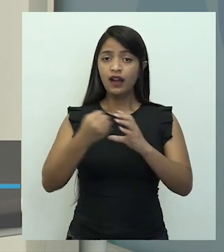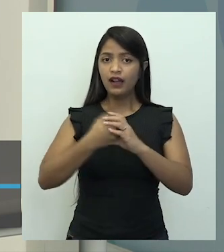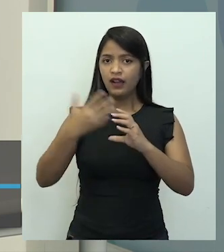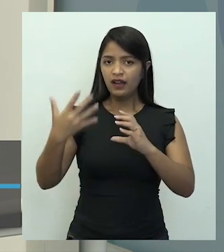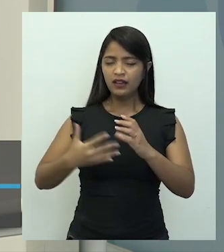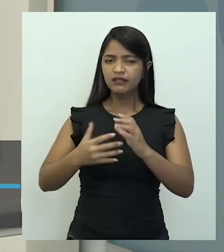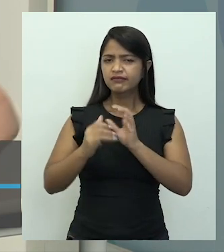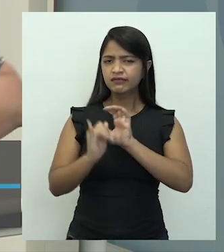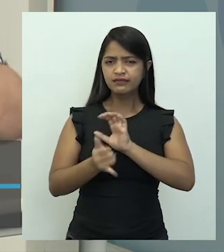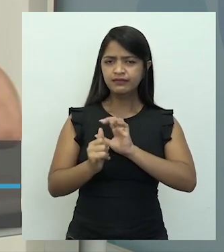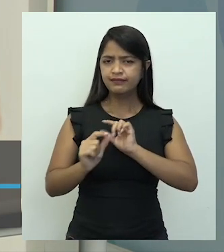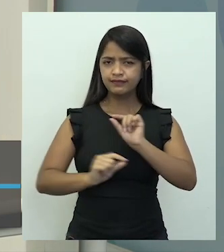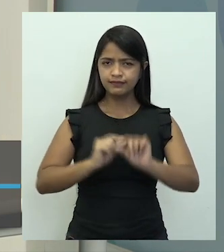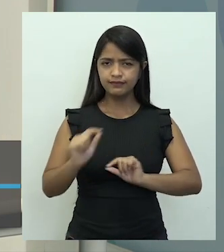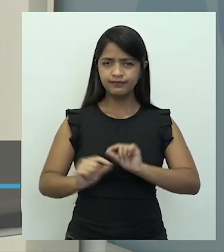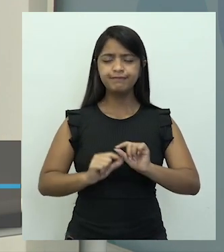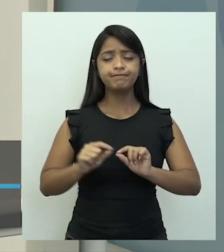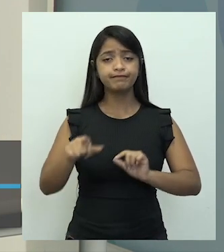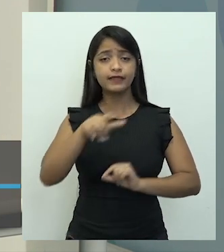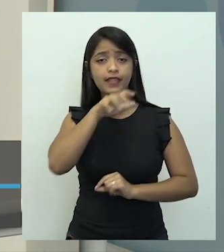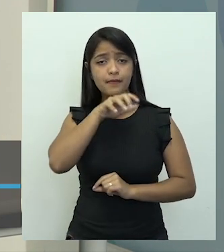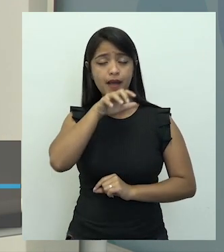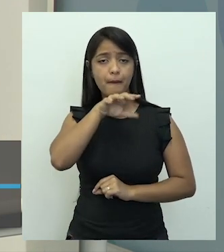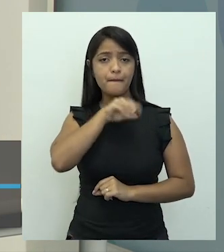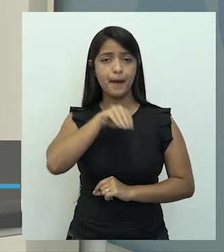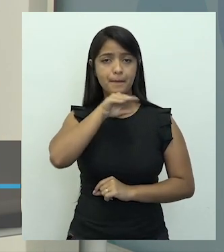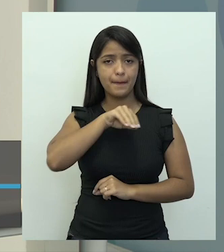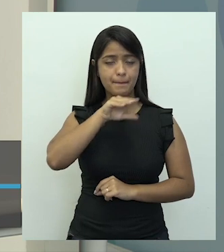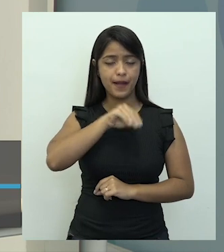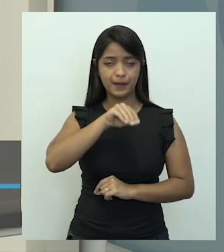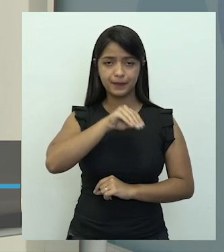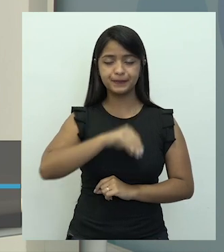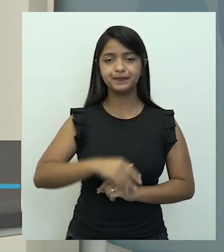características, ela colocou animais falando